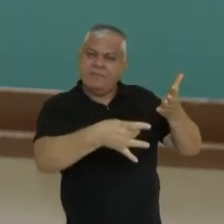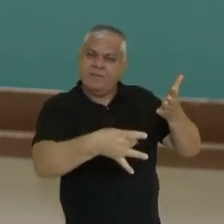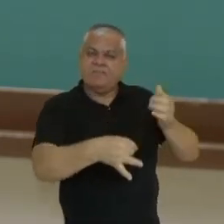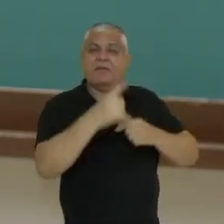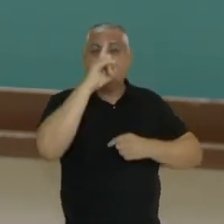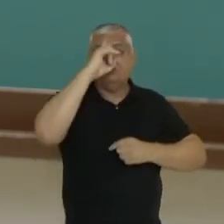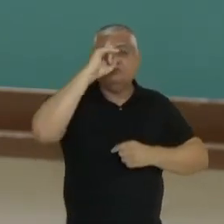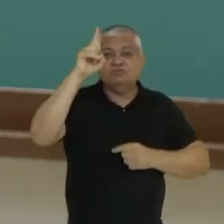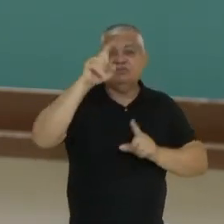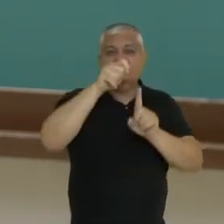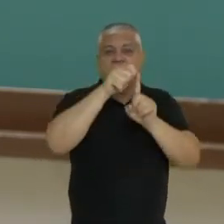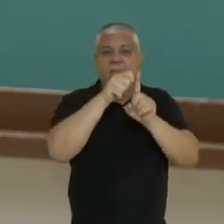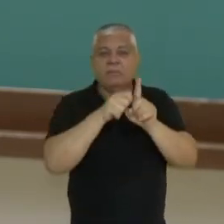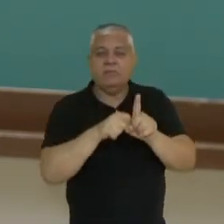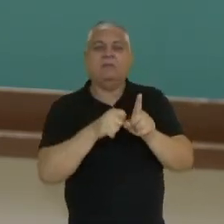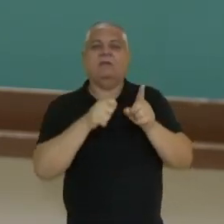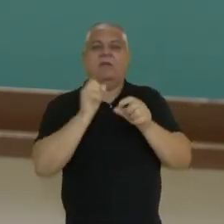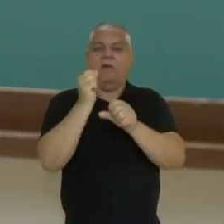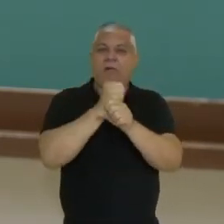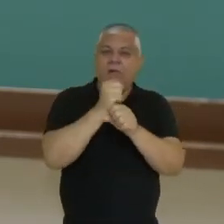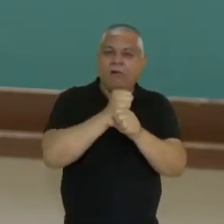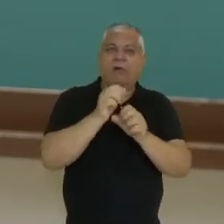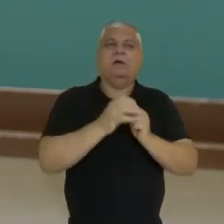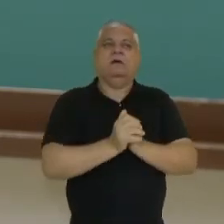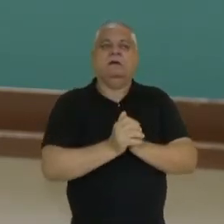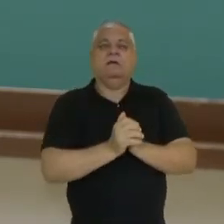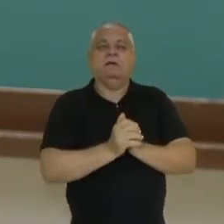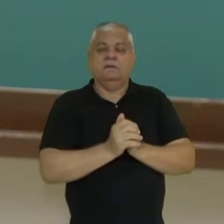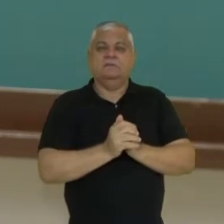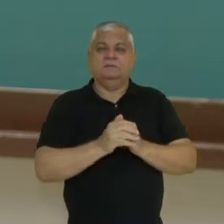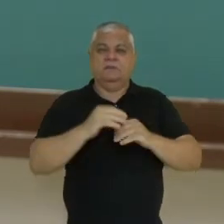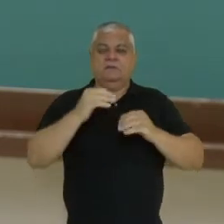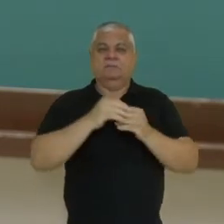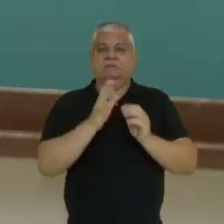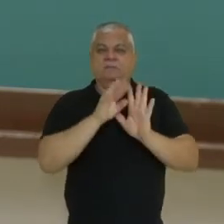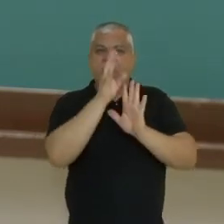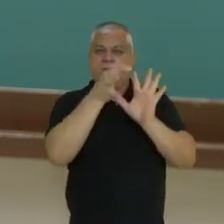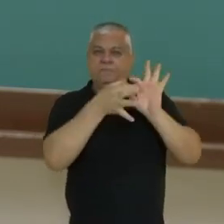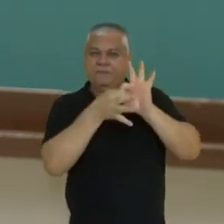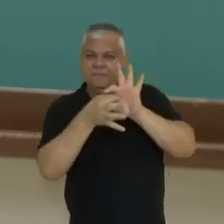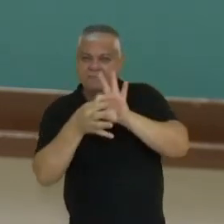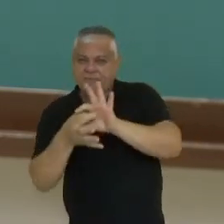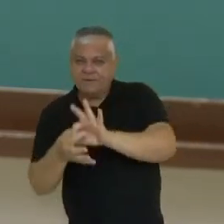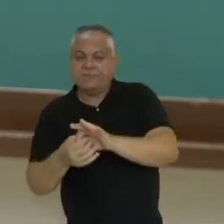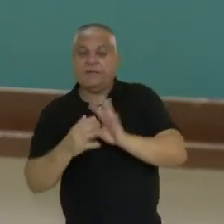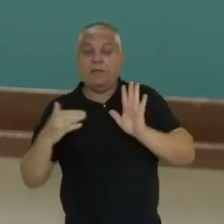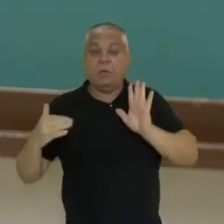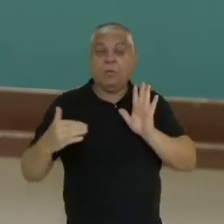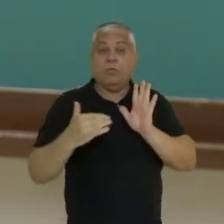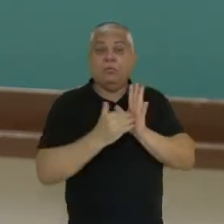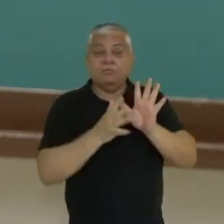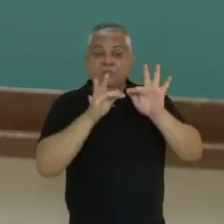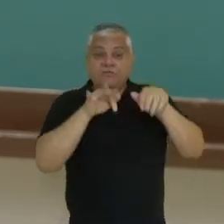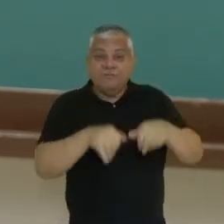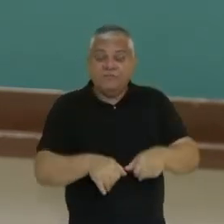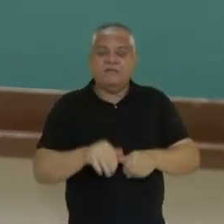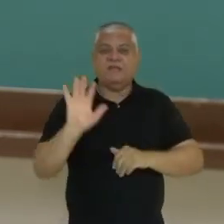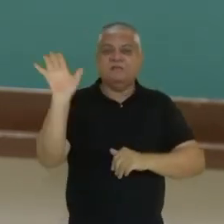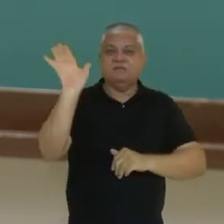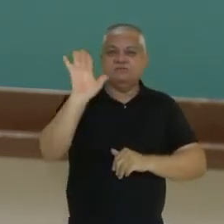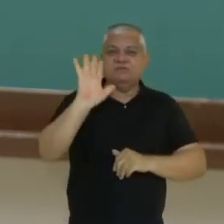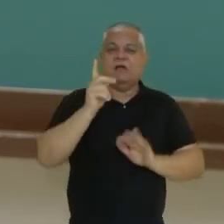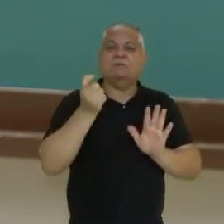data, o vocativo, o corpo do texto, a despedida, a assinatura e